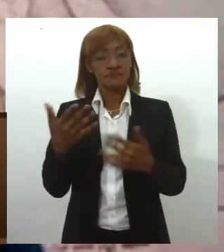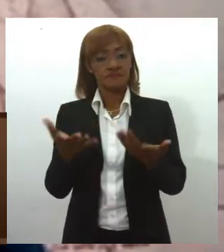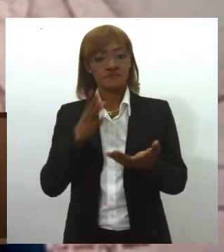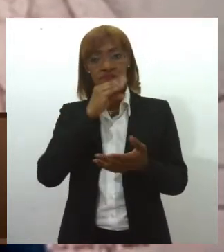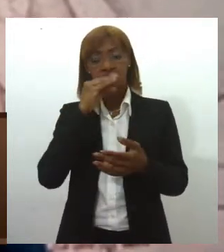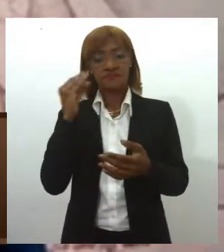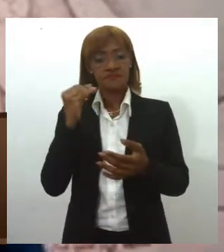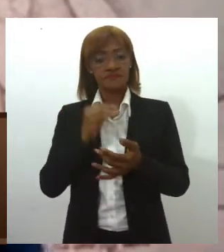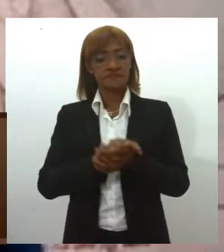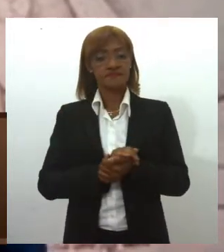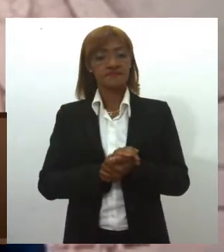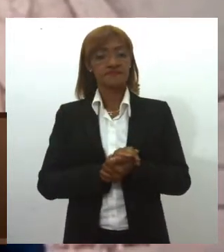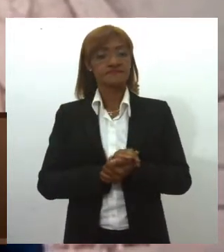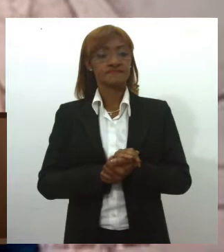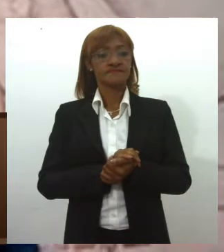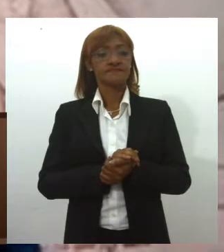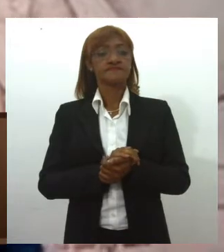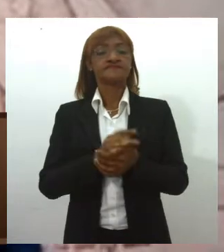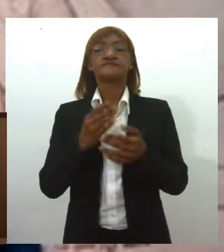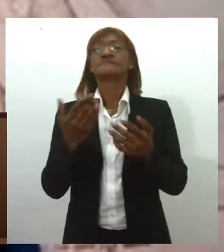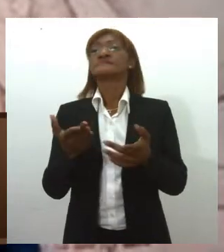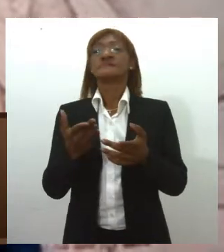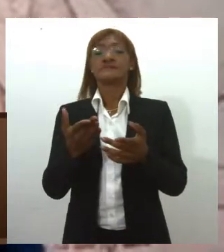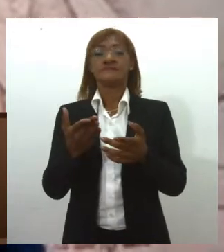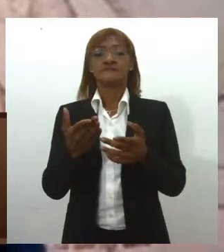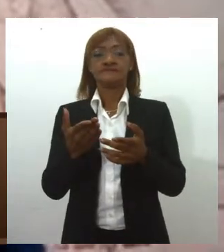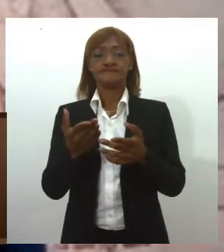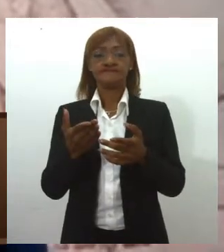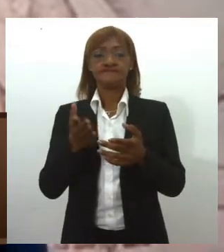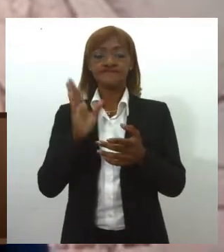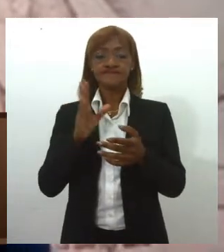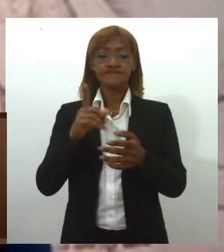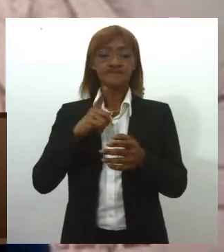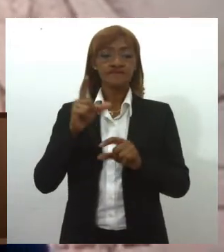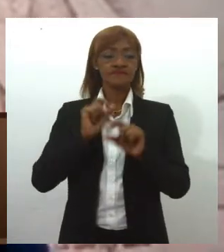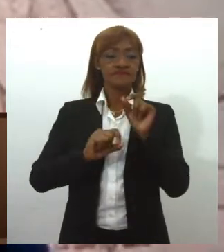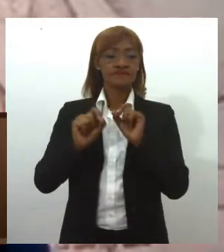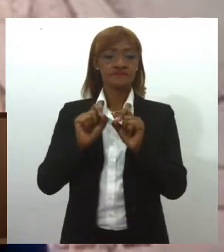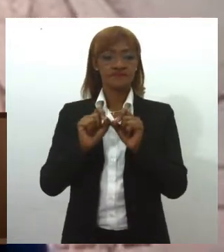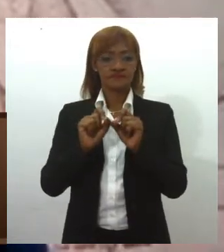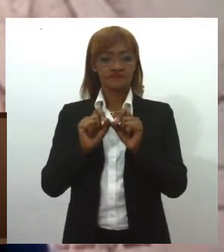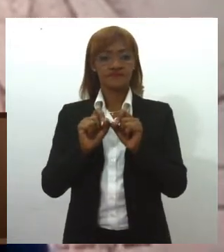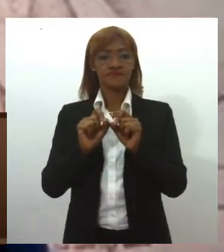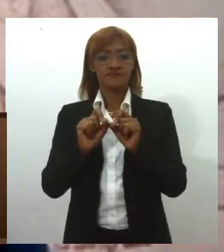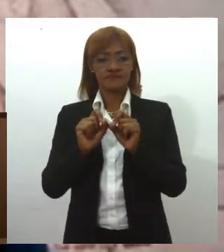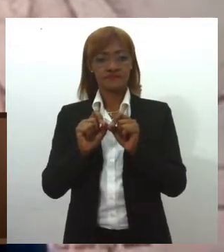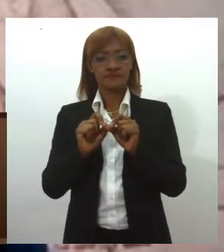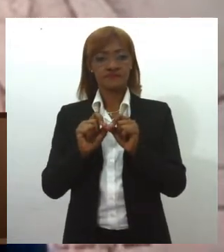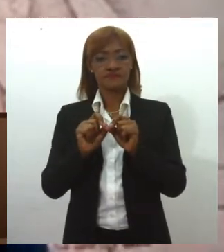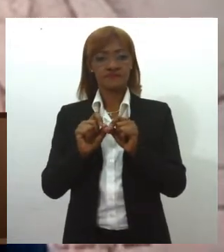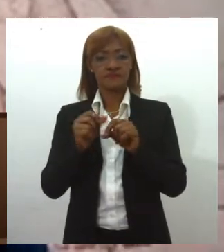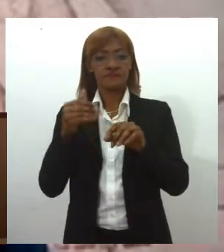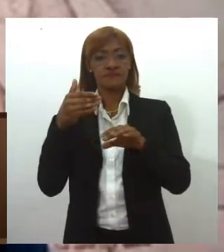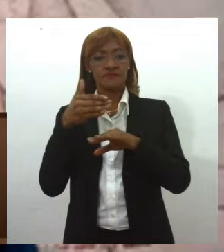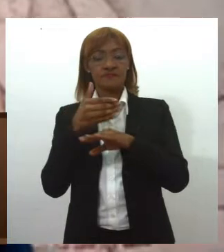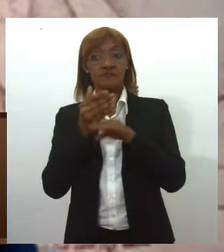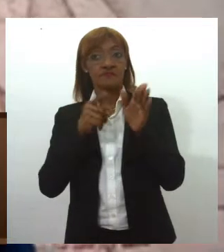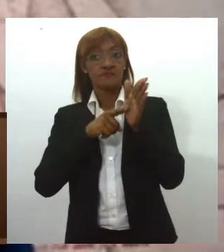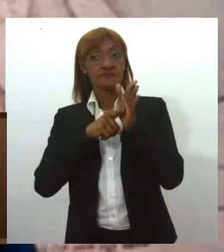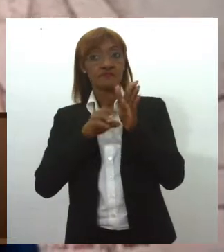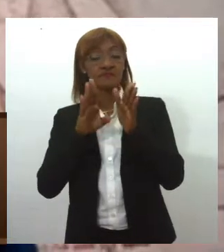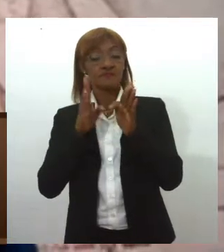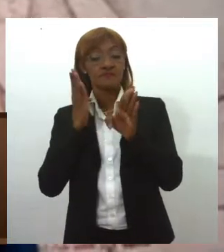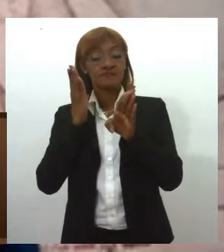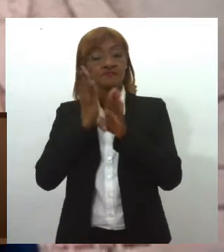urologistas. O oncologista fica lá atrás. A gente só entra na situação quando se